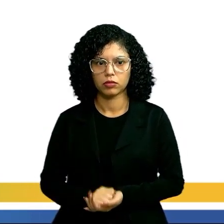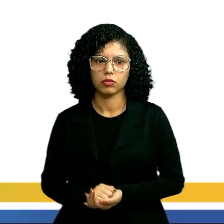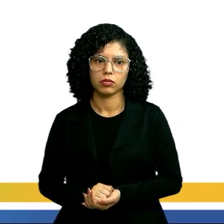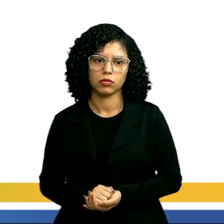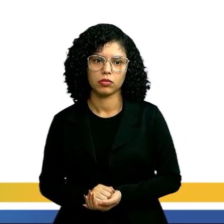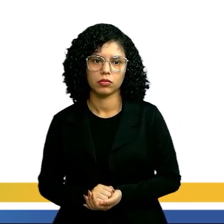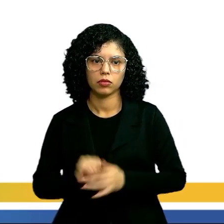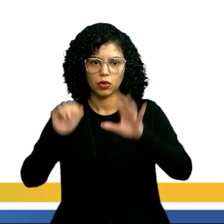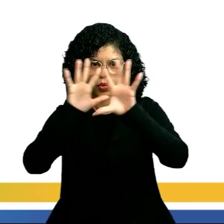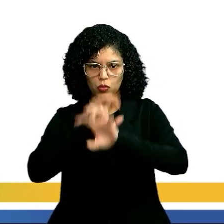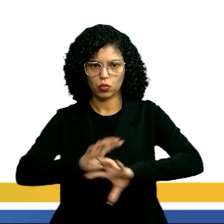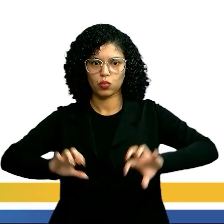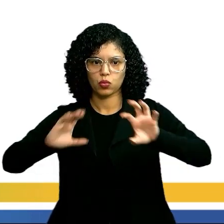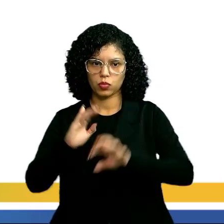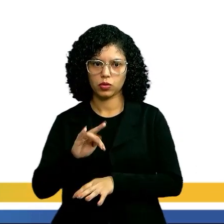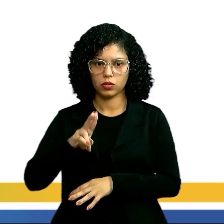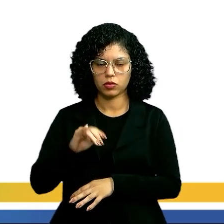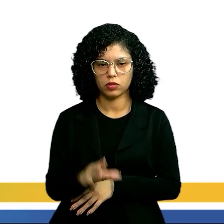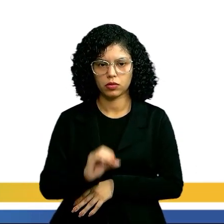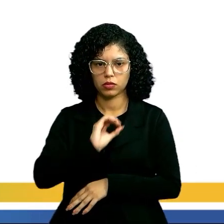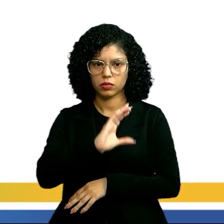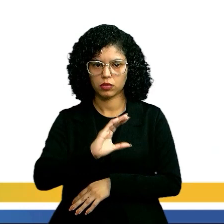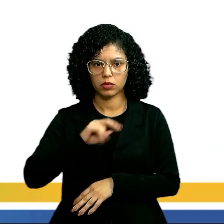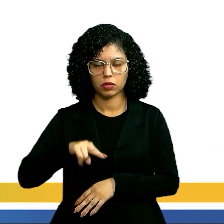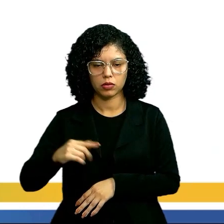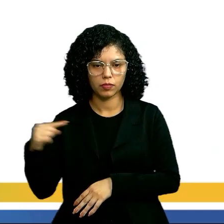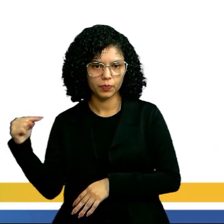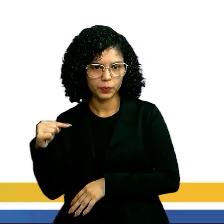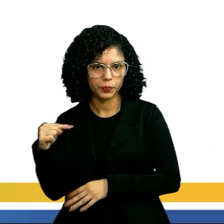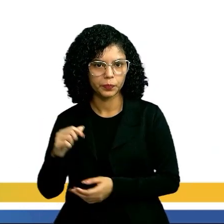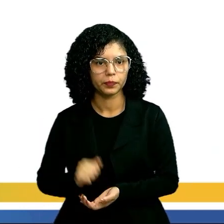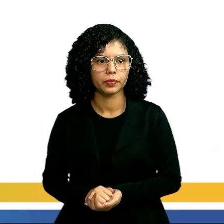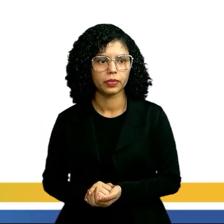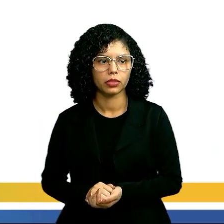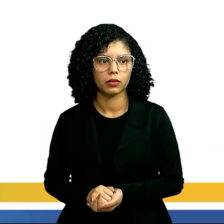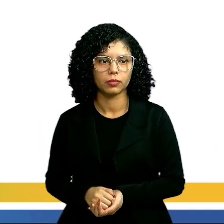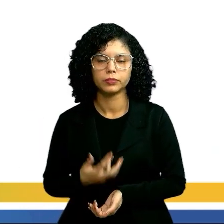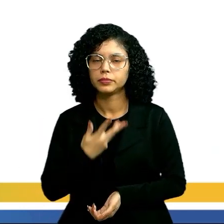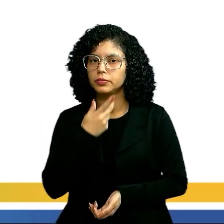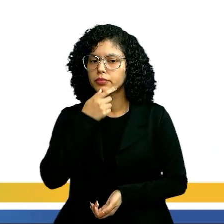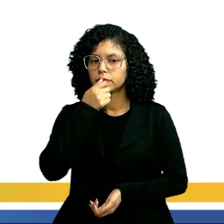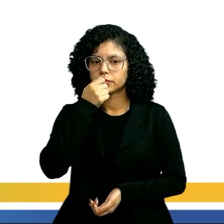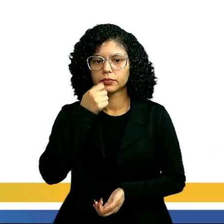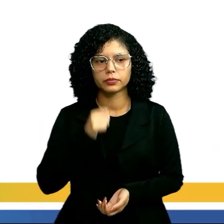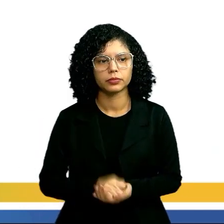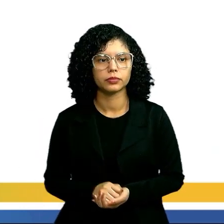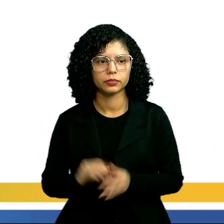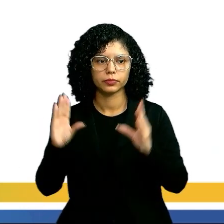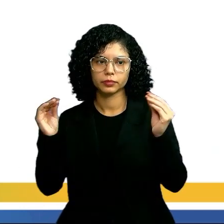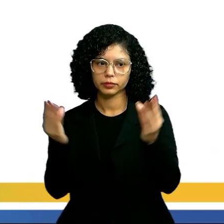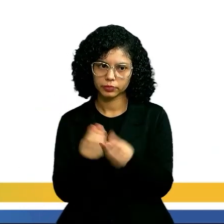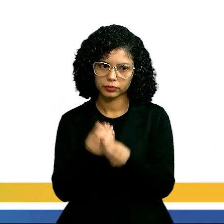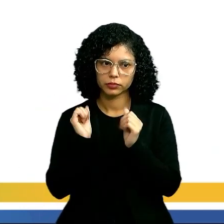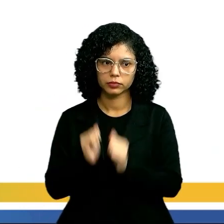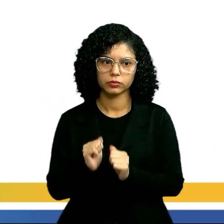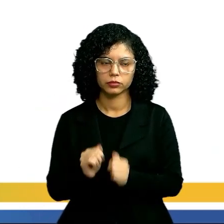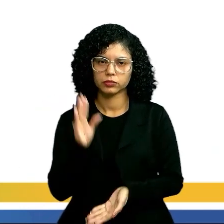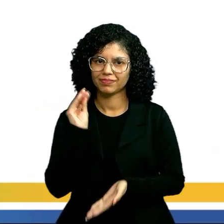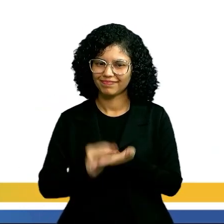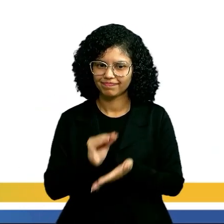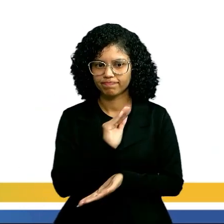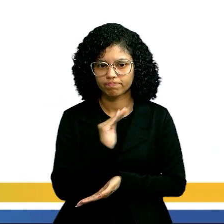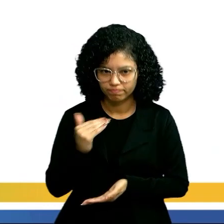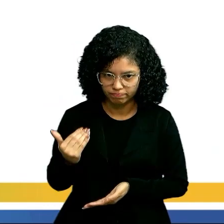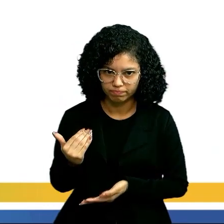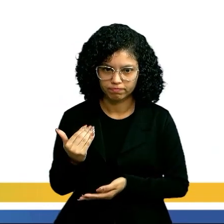o monóxido de carbono e o gás cianeto. A inalação dessas substâncias pode